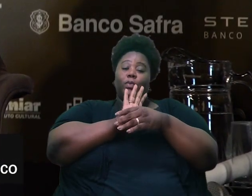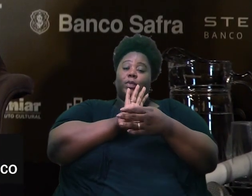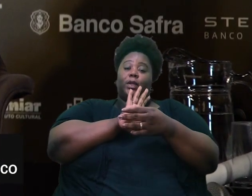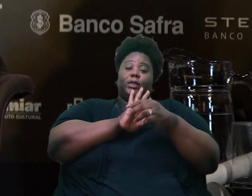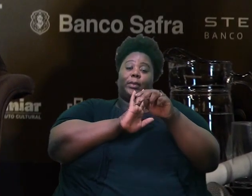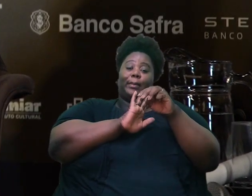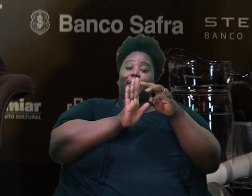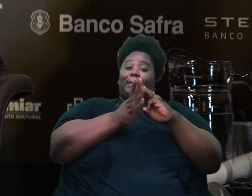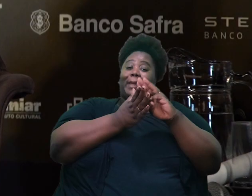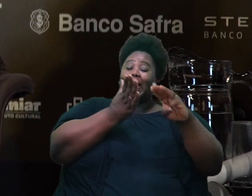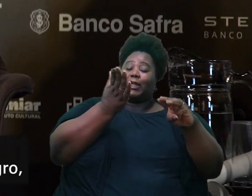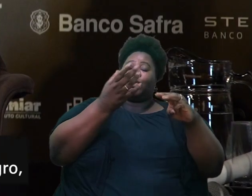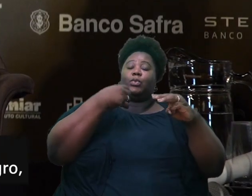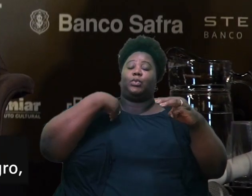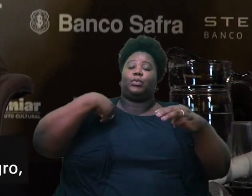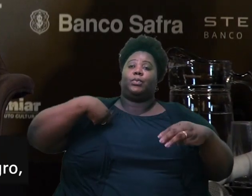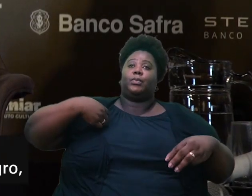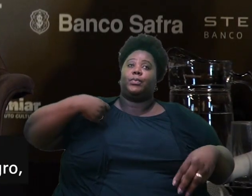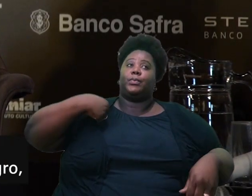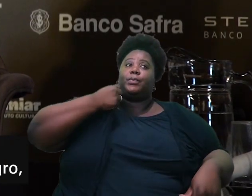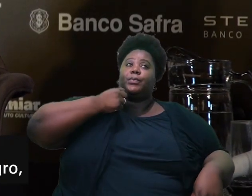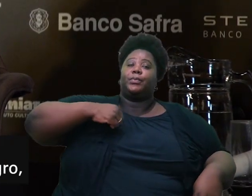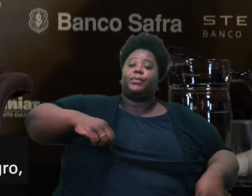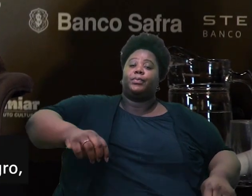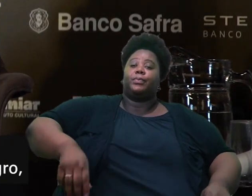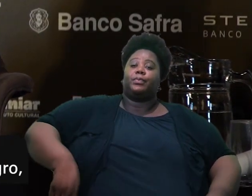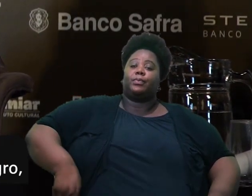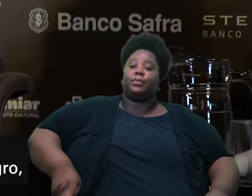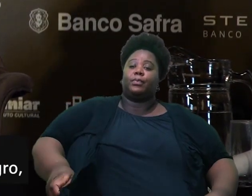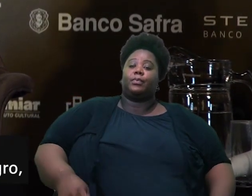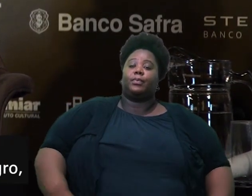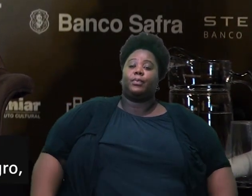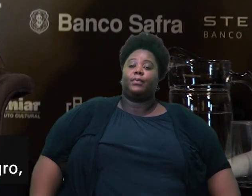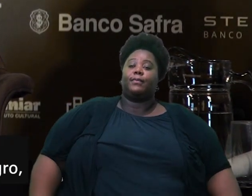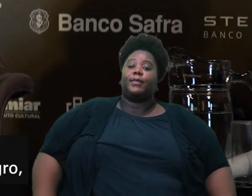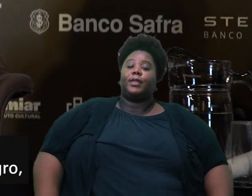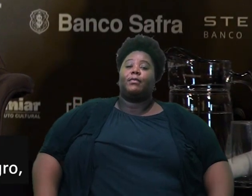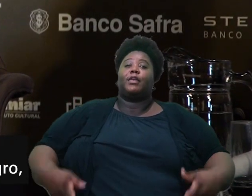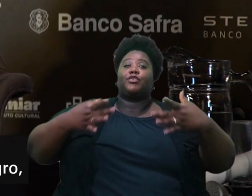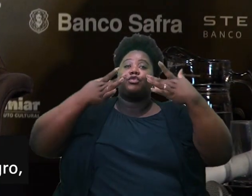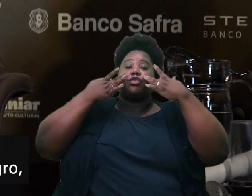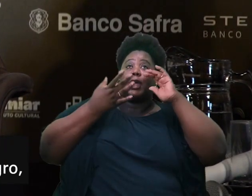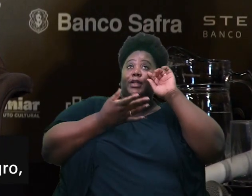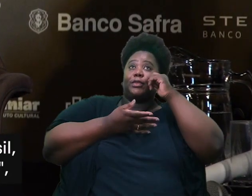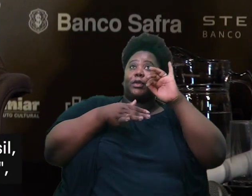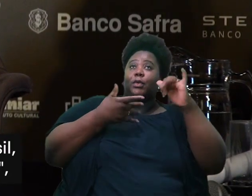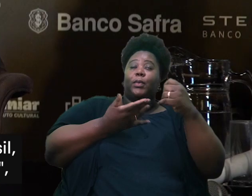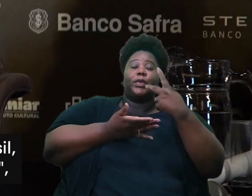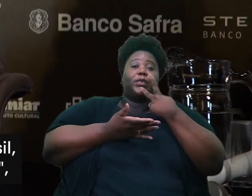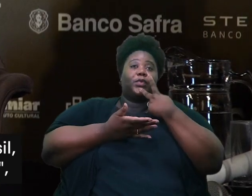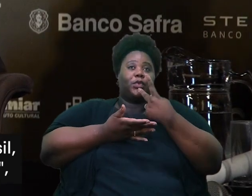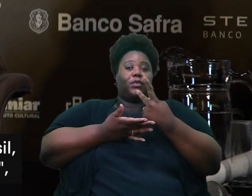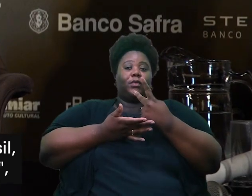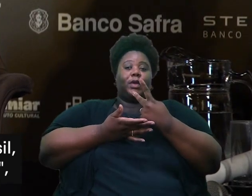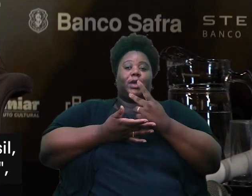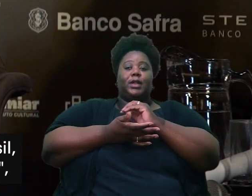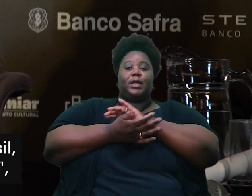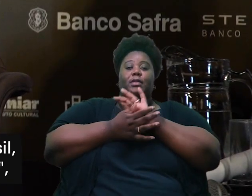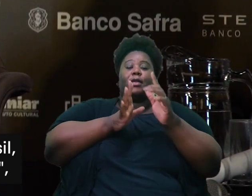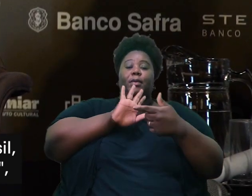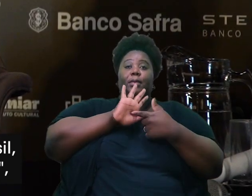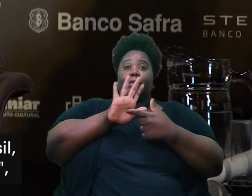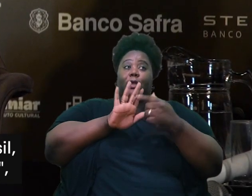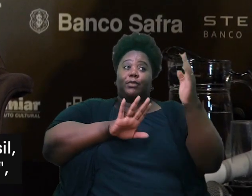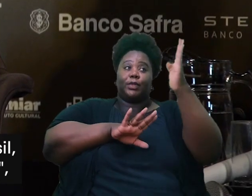teórico-metodológico. E o termo teatro negro, quando não se falava de teatro negro, e trazendo à tona, no caso